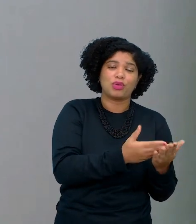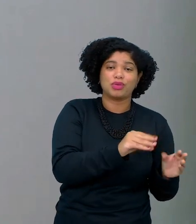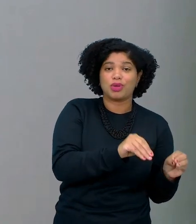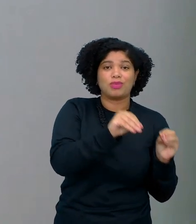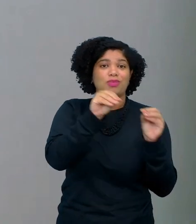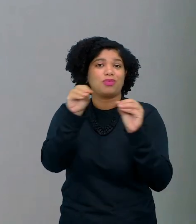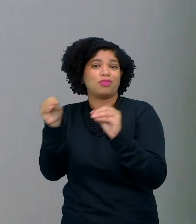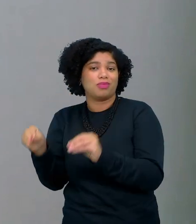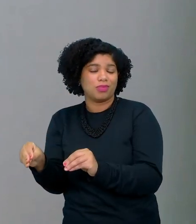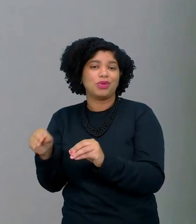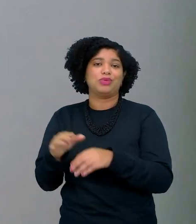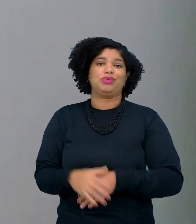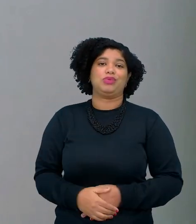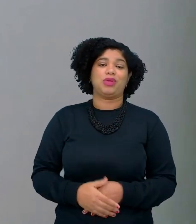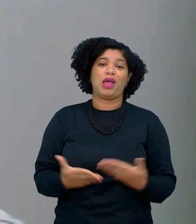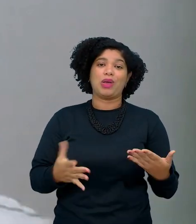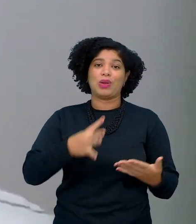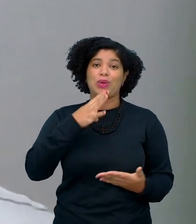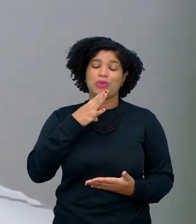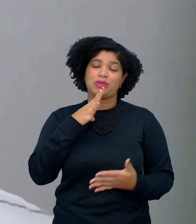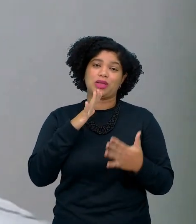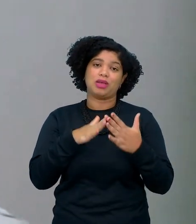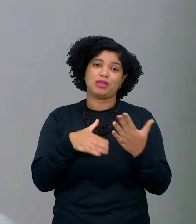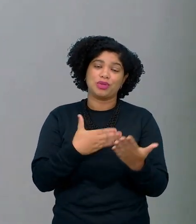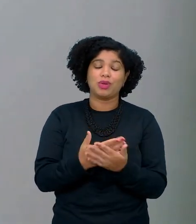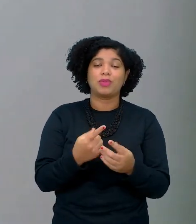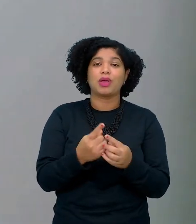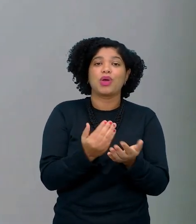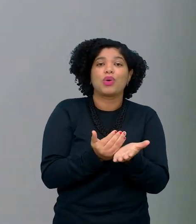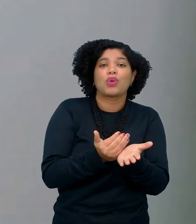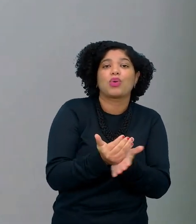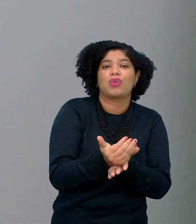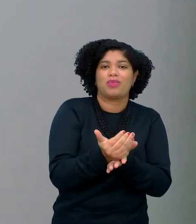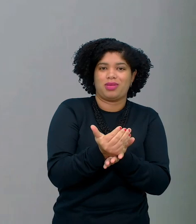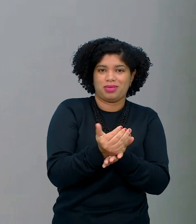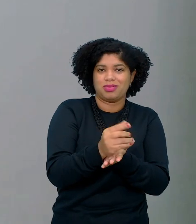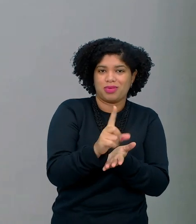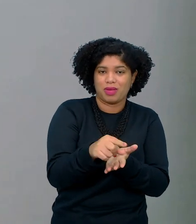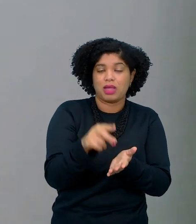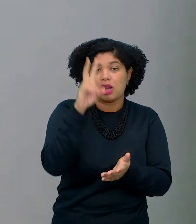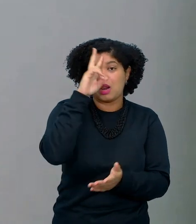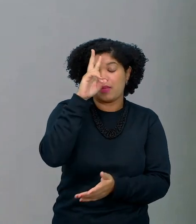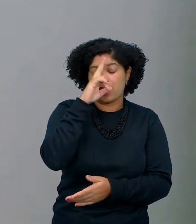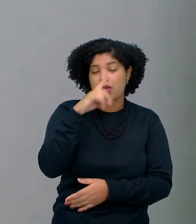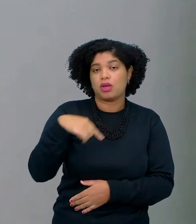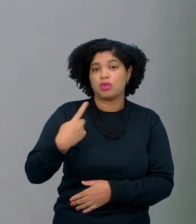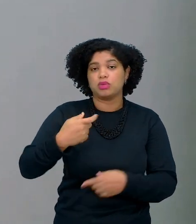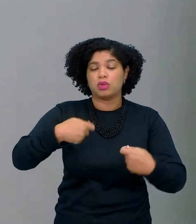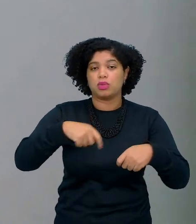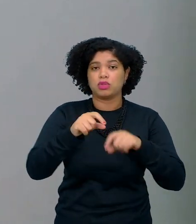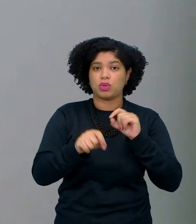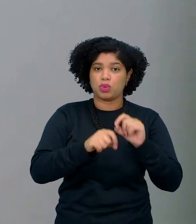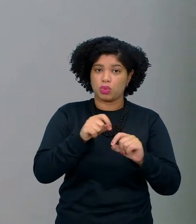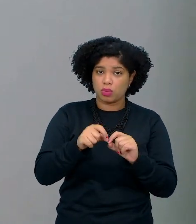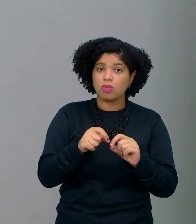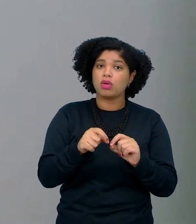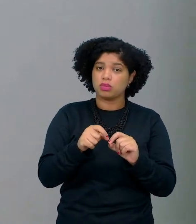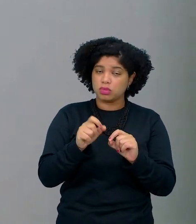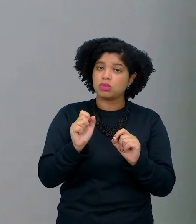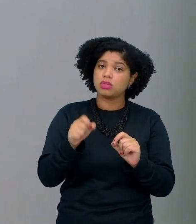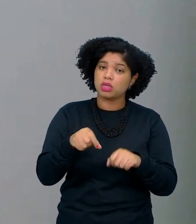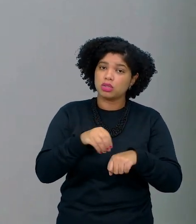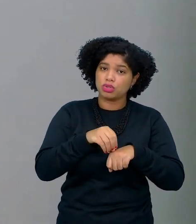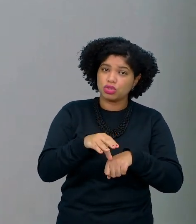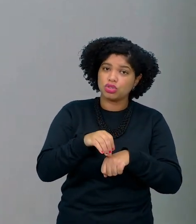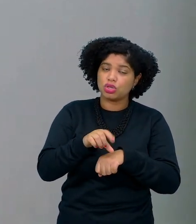nesse primeiro momento estão conhecendo a escola, é início de ano. Então, sempre lembrar que nós temos a necessidade de dar comandas a